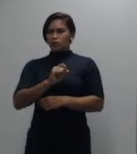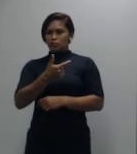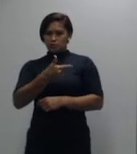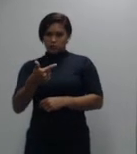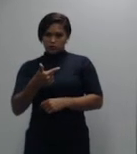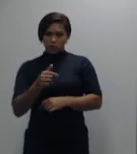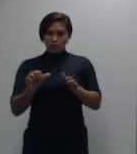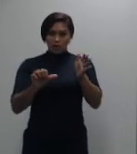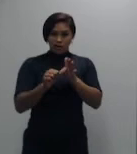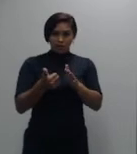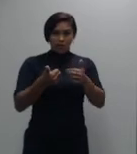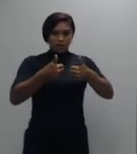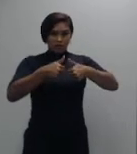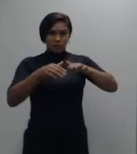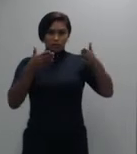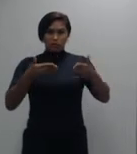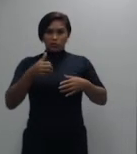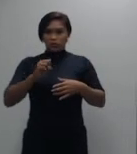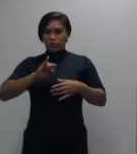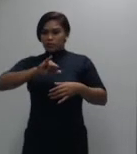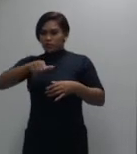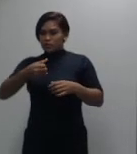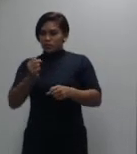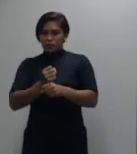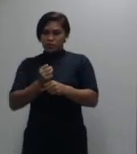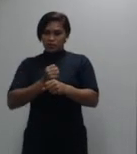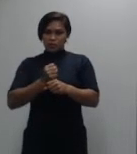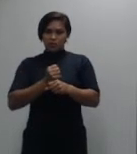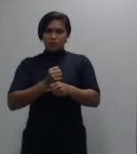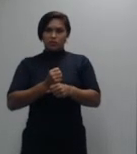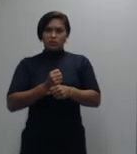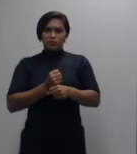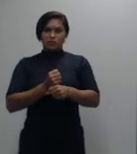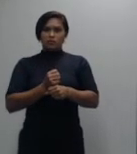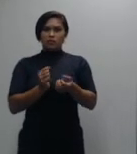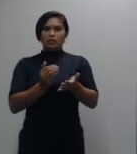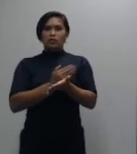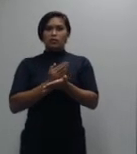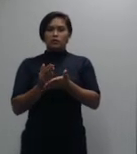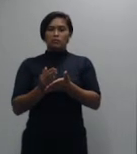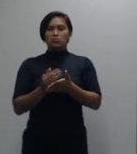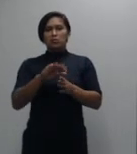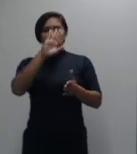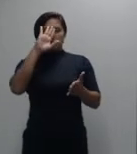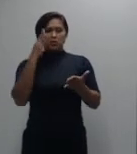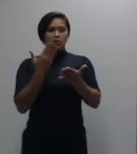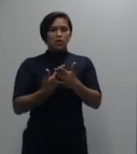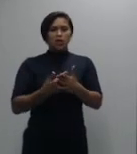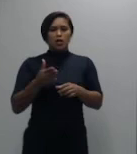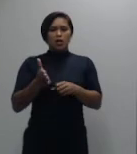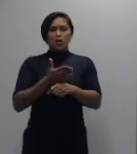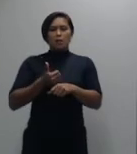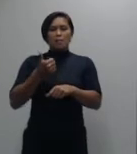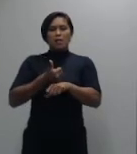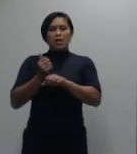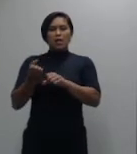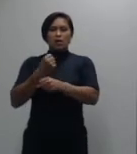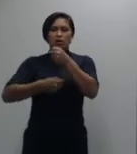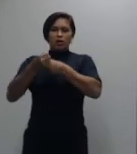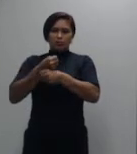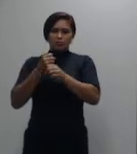eu estou não esteja nesse ano o ano começamos Para que assim seja melhor que o ano passado